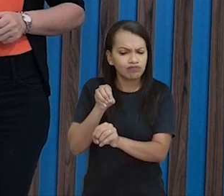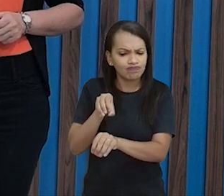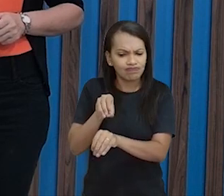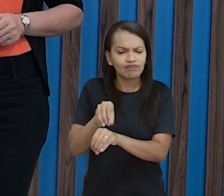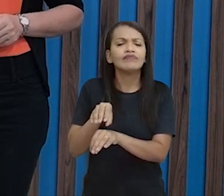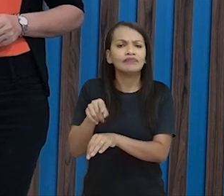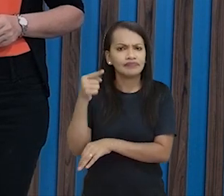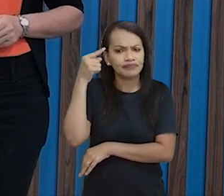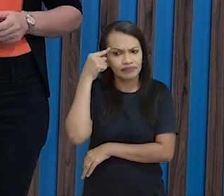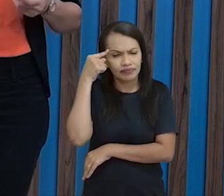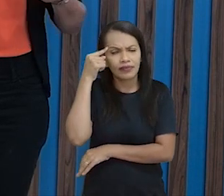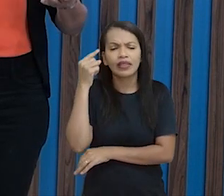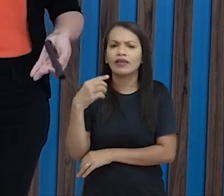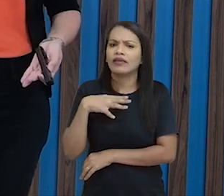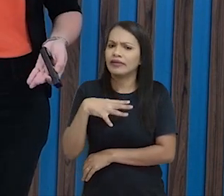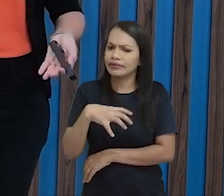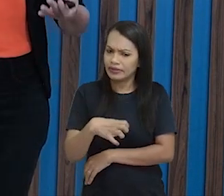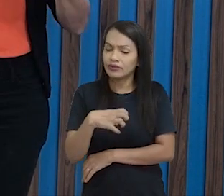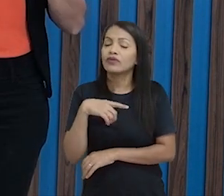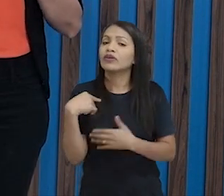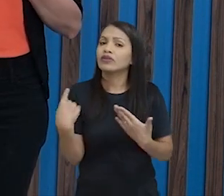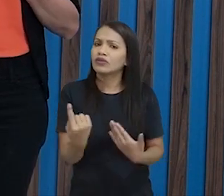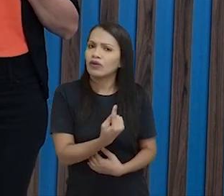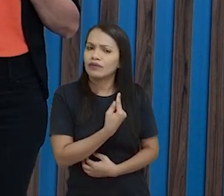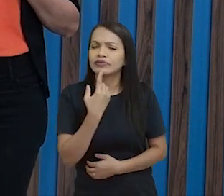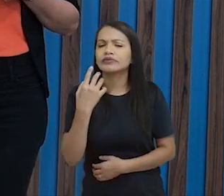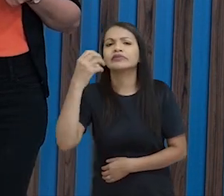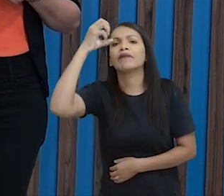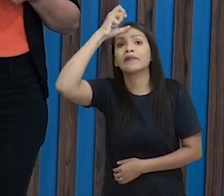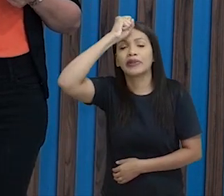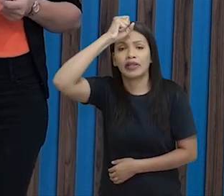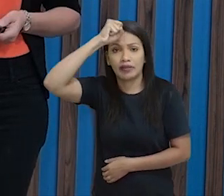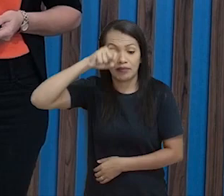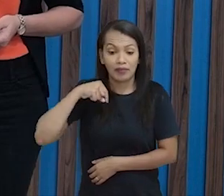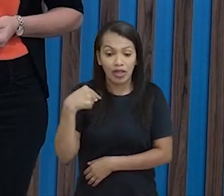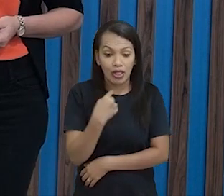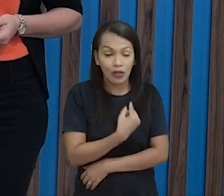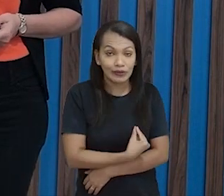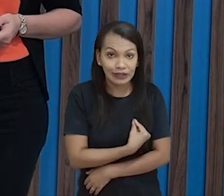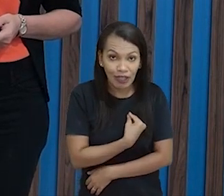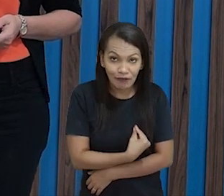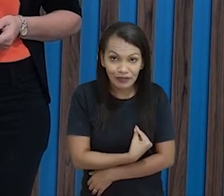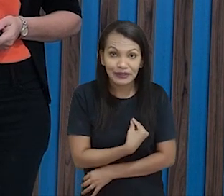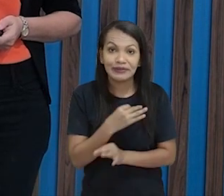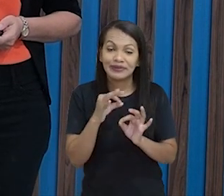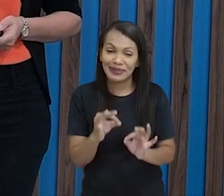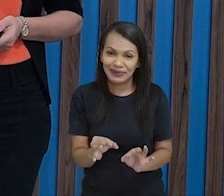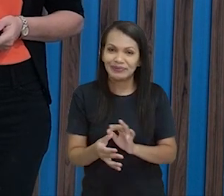um ensinamento ético, algo que nós aprendemos para a nossa vida, tá